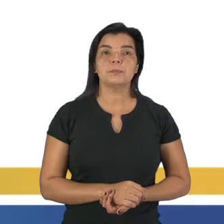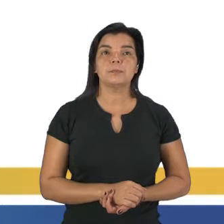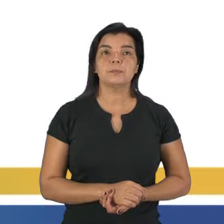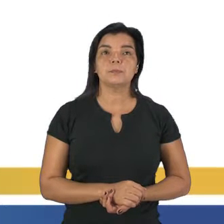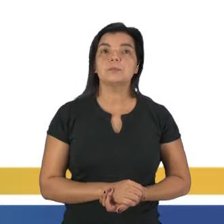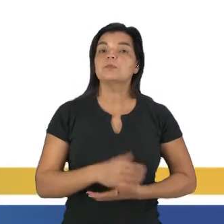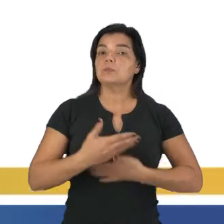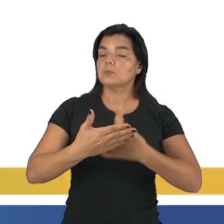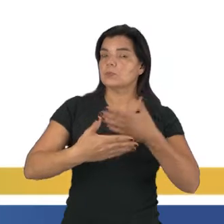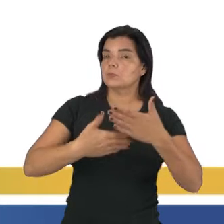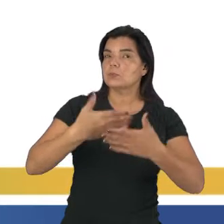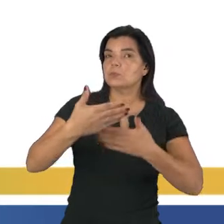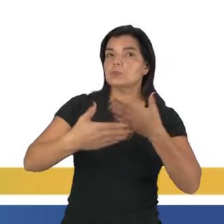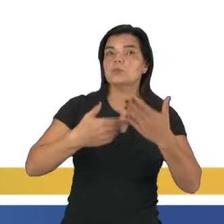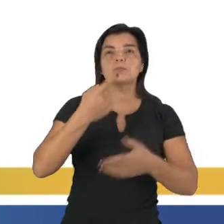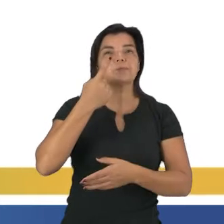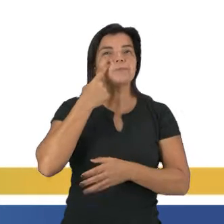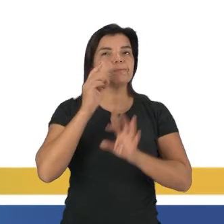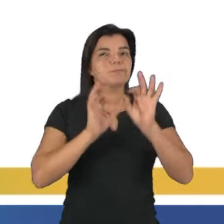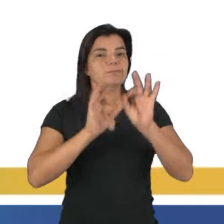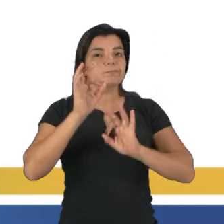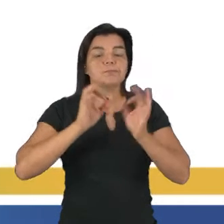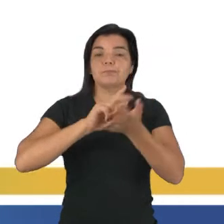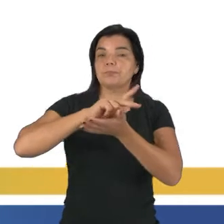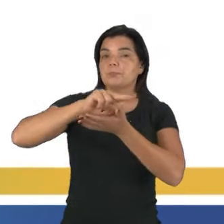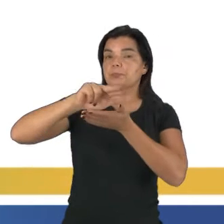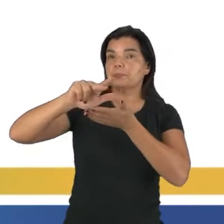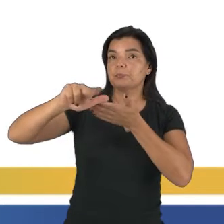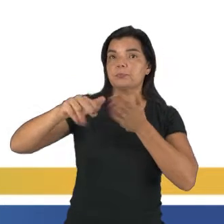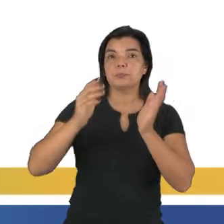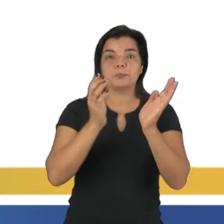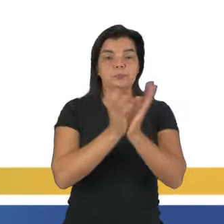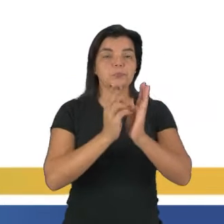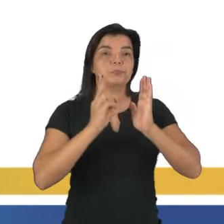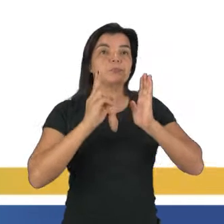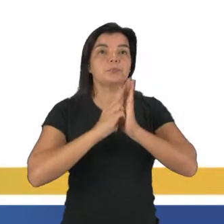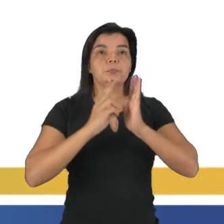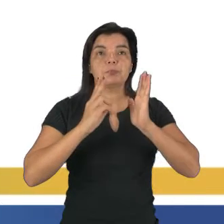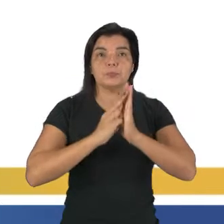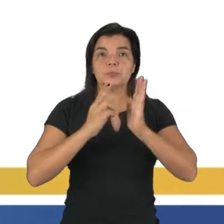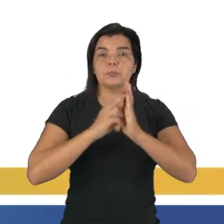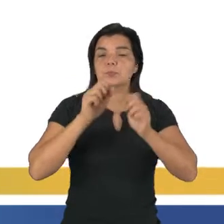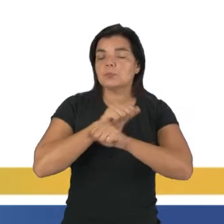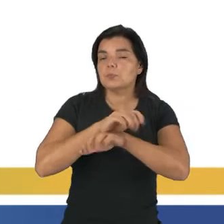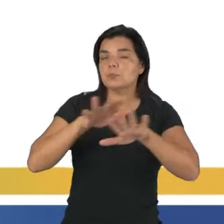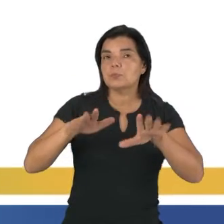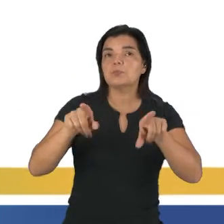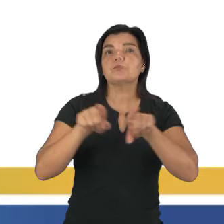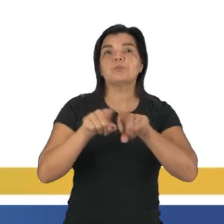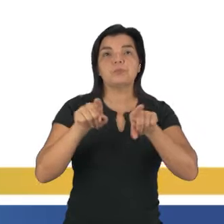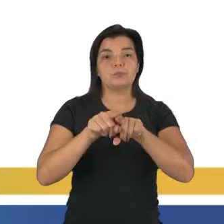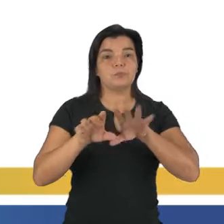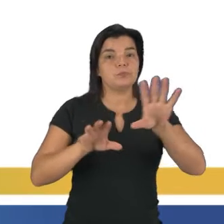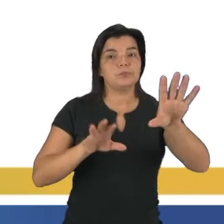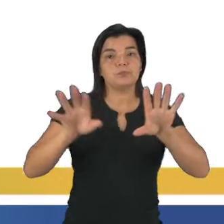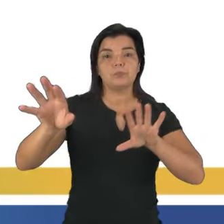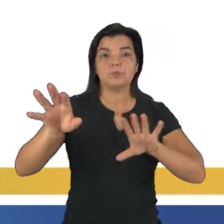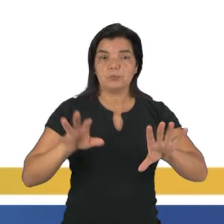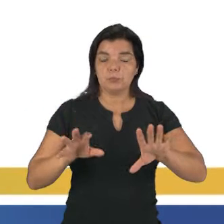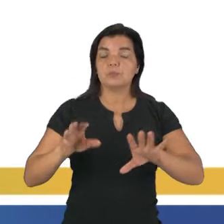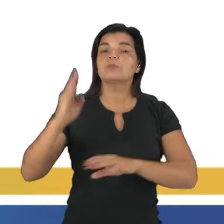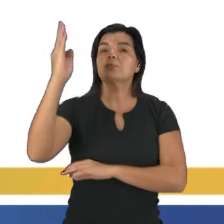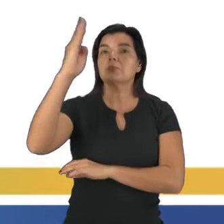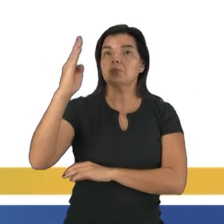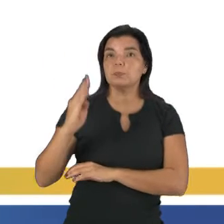Avançando no tempo, destacamos a formação de várias comunidades indígenas que se espalharam em pontos distintos do